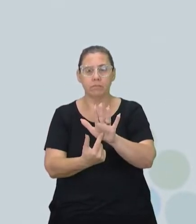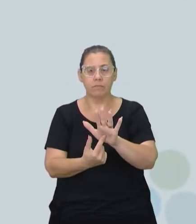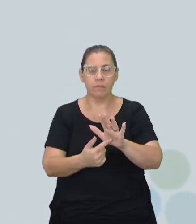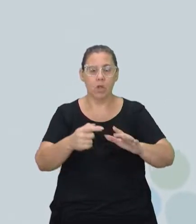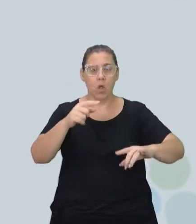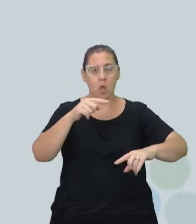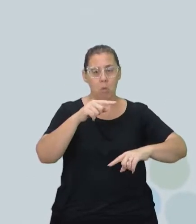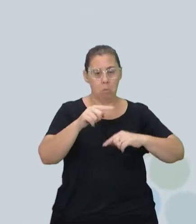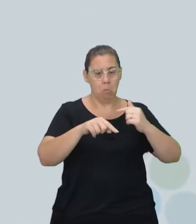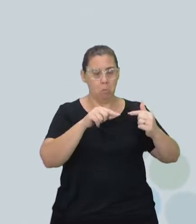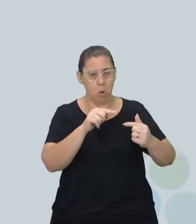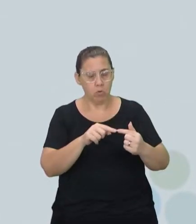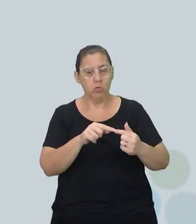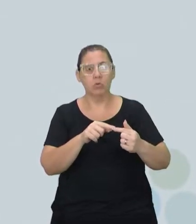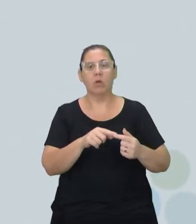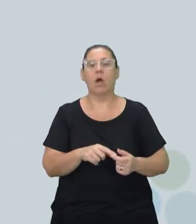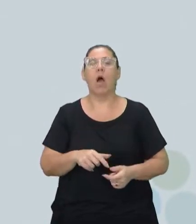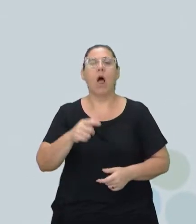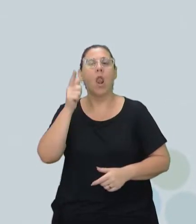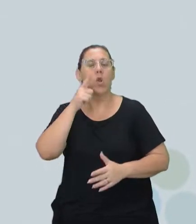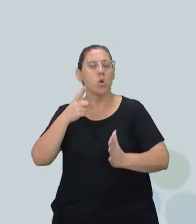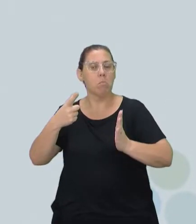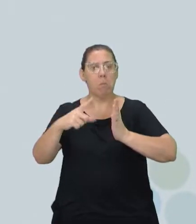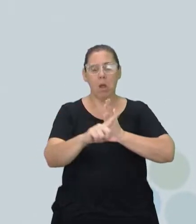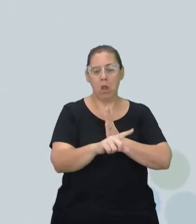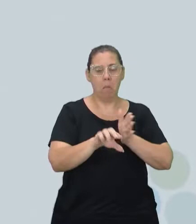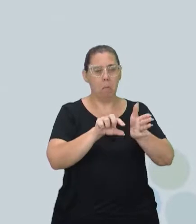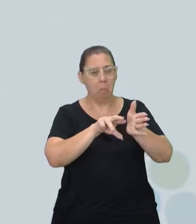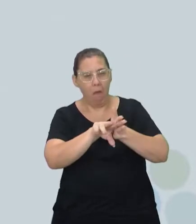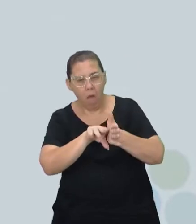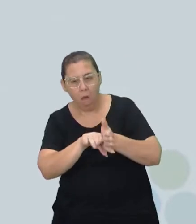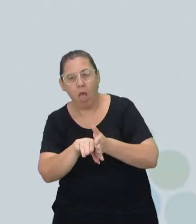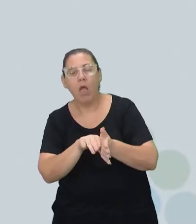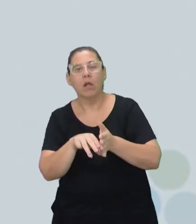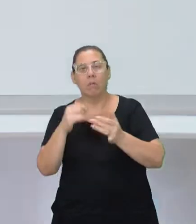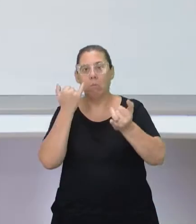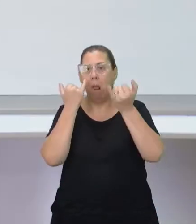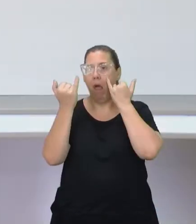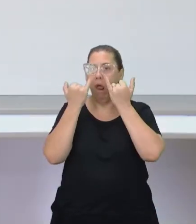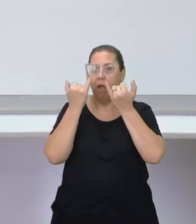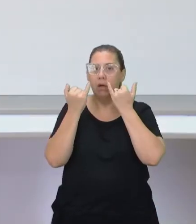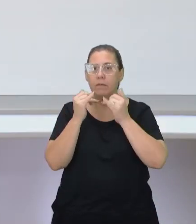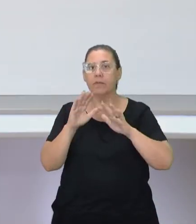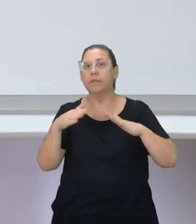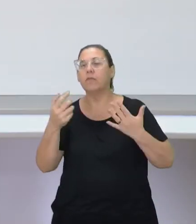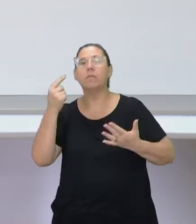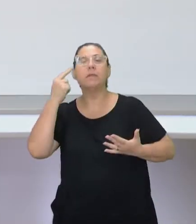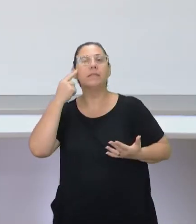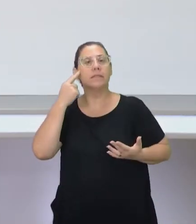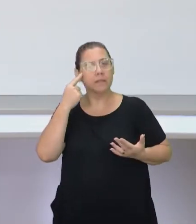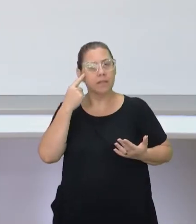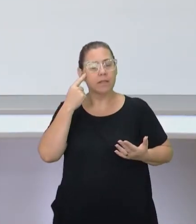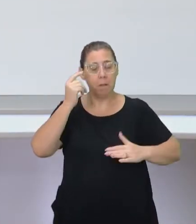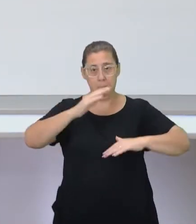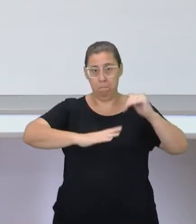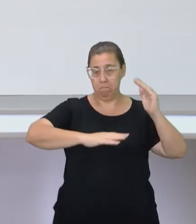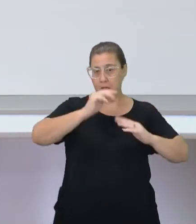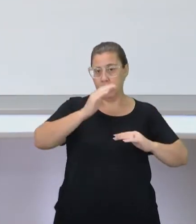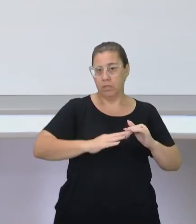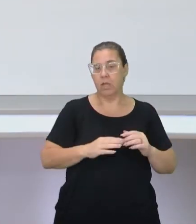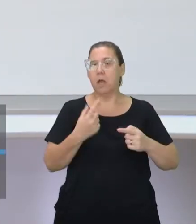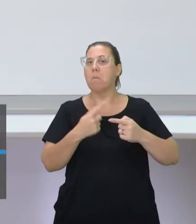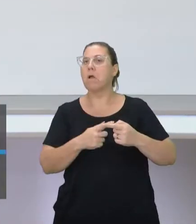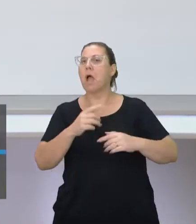do conhecimento, aluno protagonista, metodologias ativas, são muitas informações. Então, vamos pensar assim as habilidades, porque